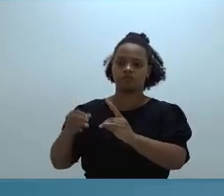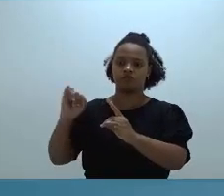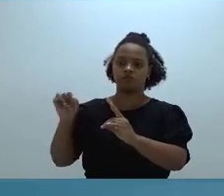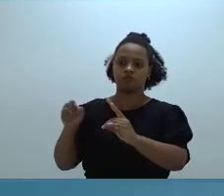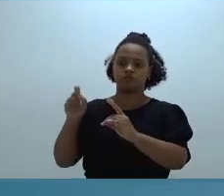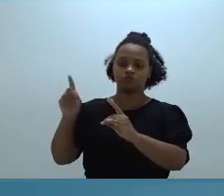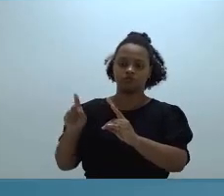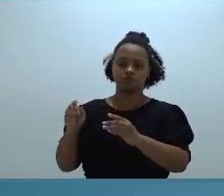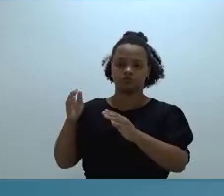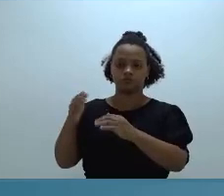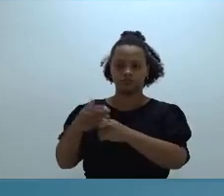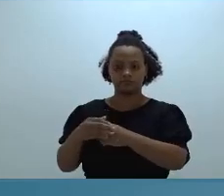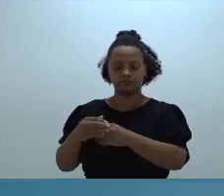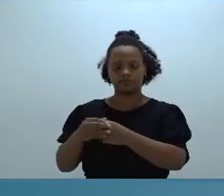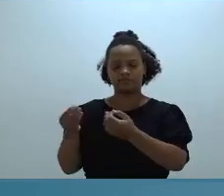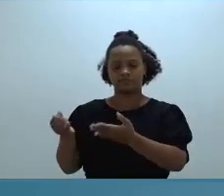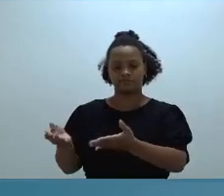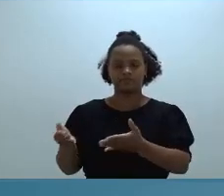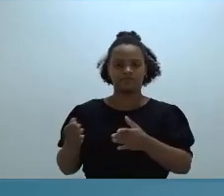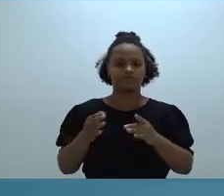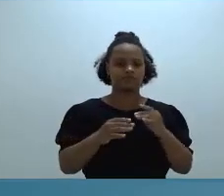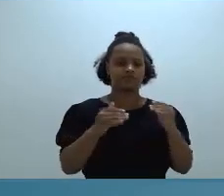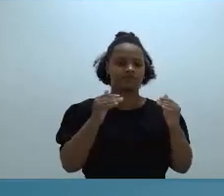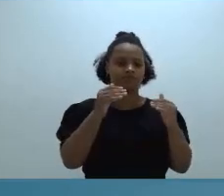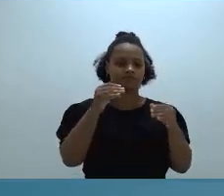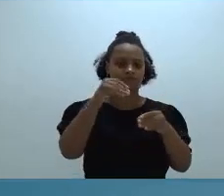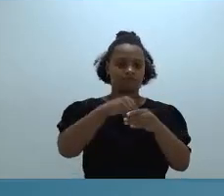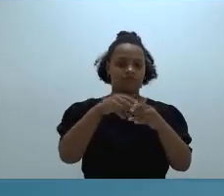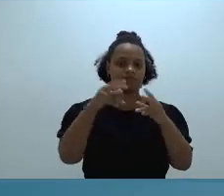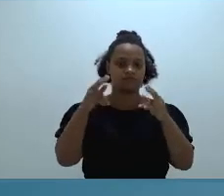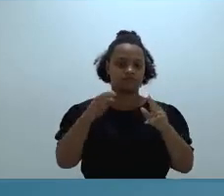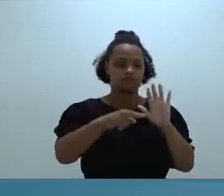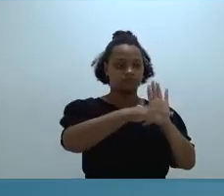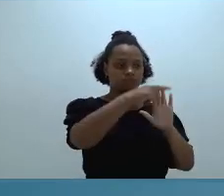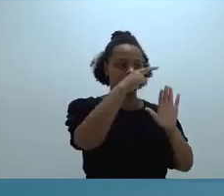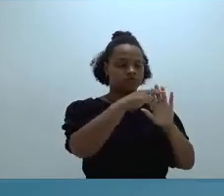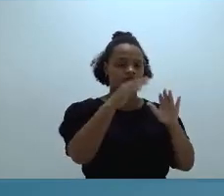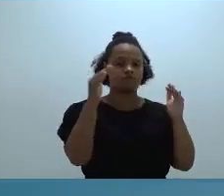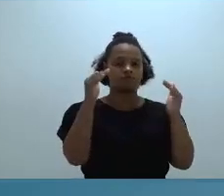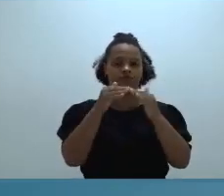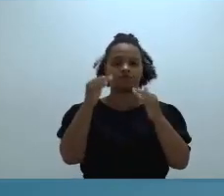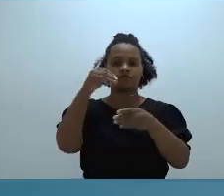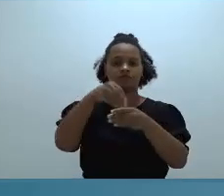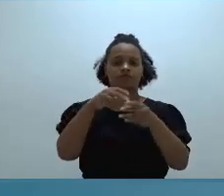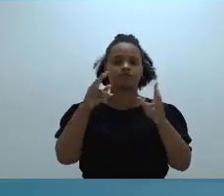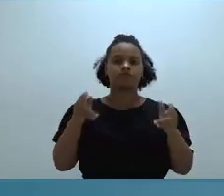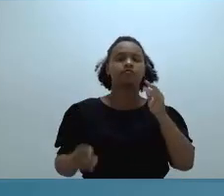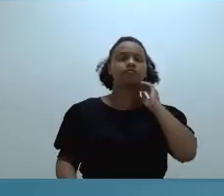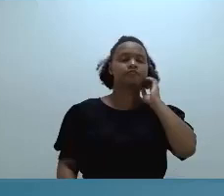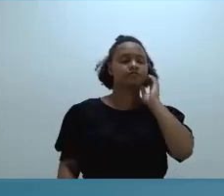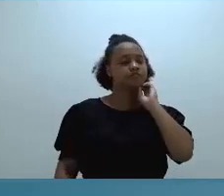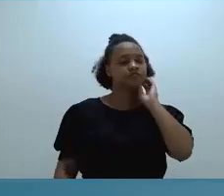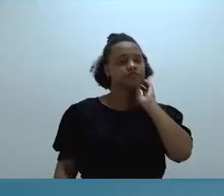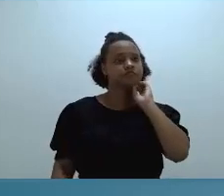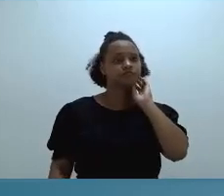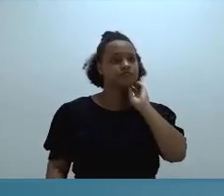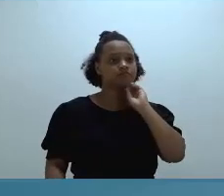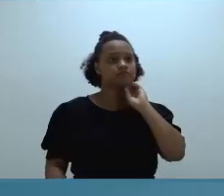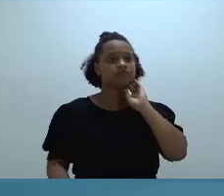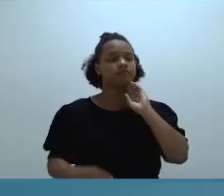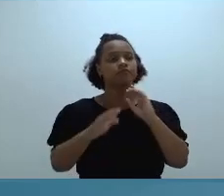carinho. Obrigado, desembargador Elvino. Excelência, você tem a palavra.